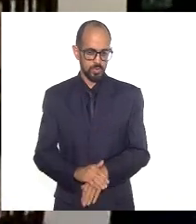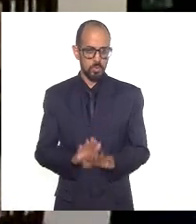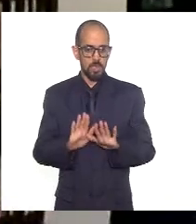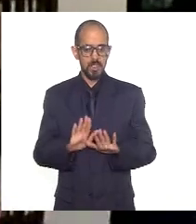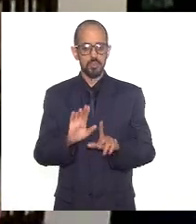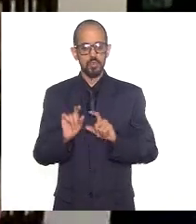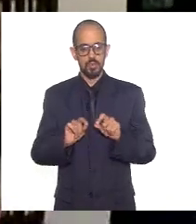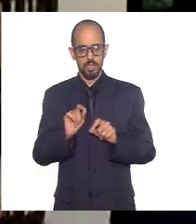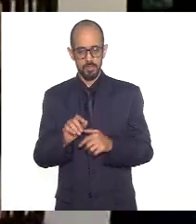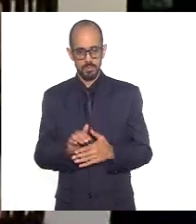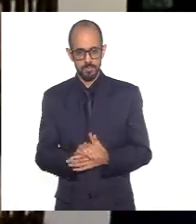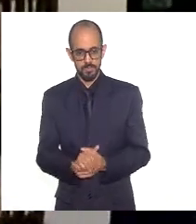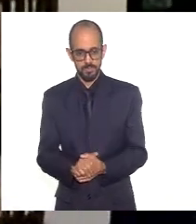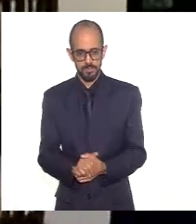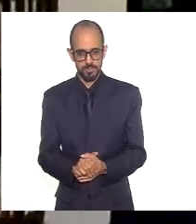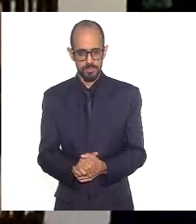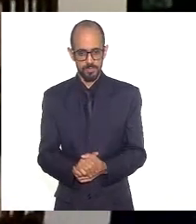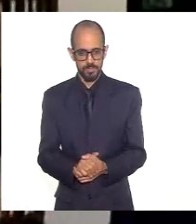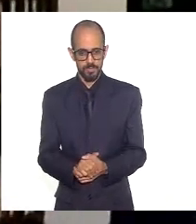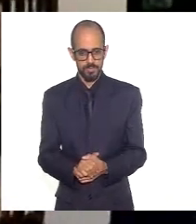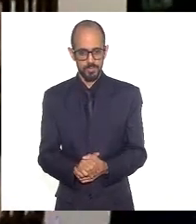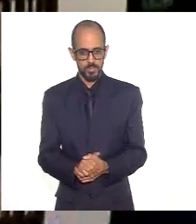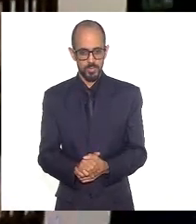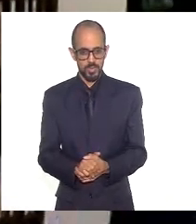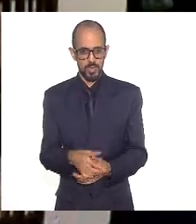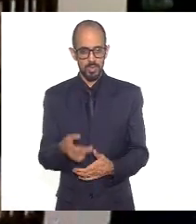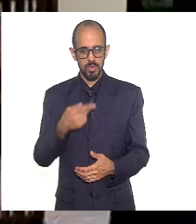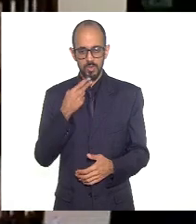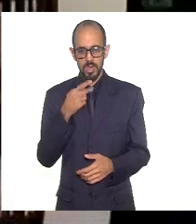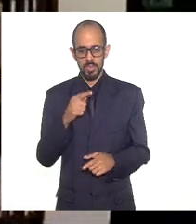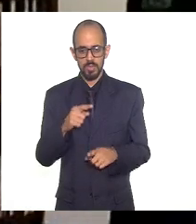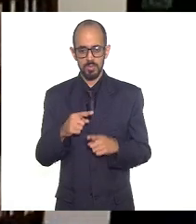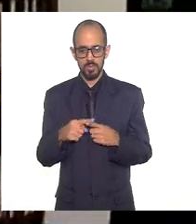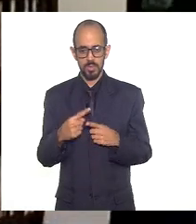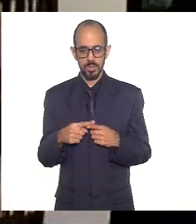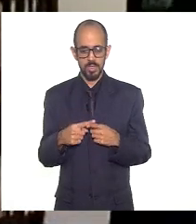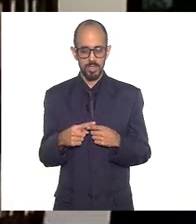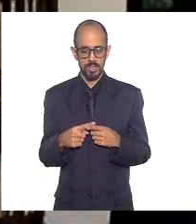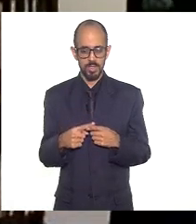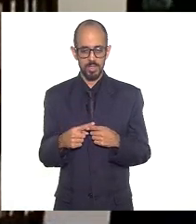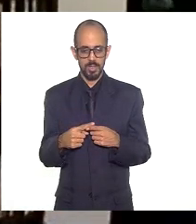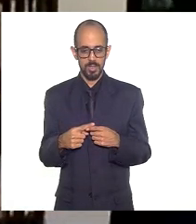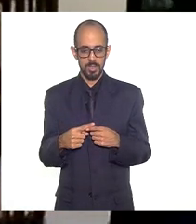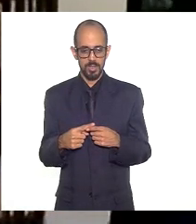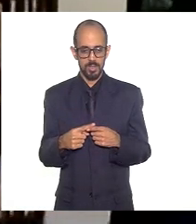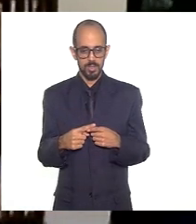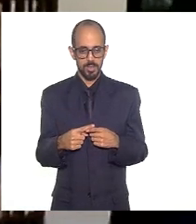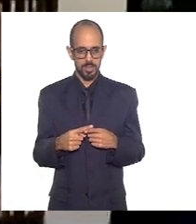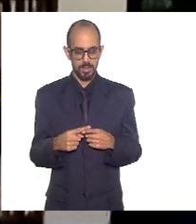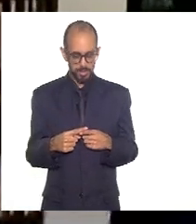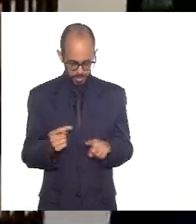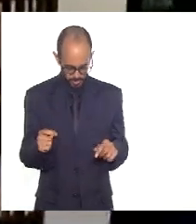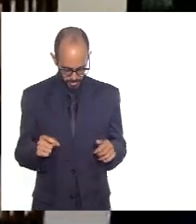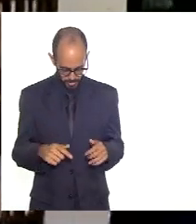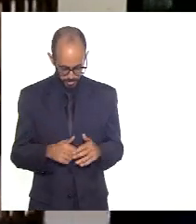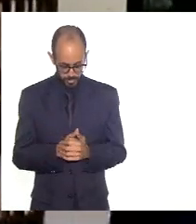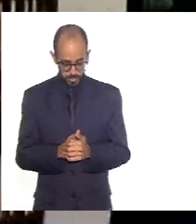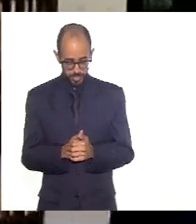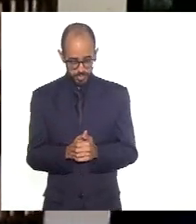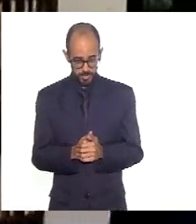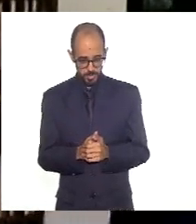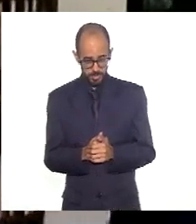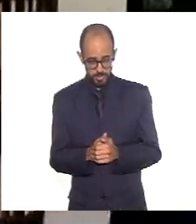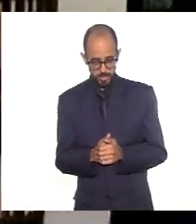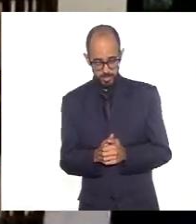Agora, eu estou falando isto porque eu estou com um